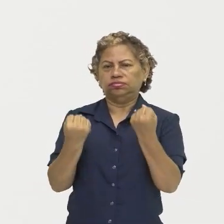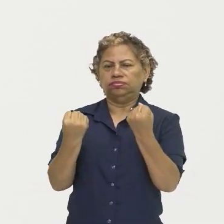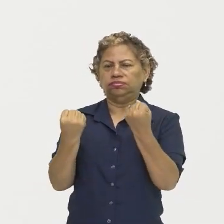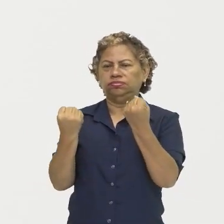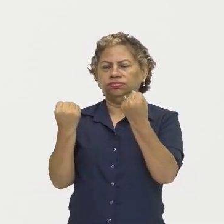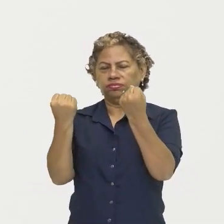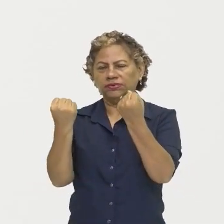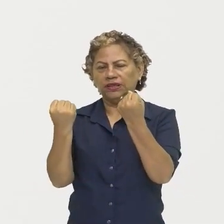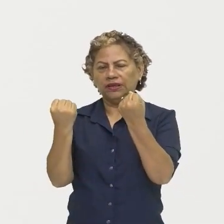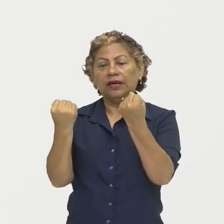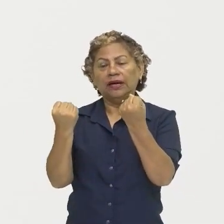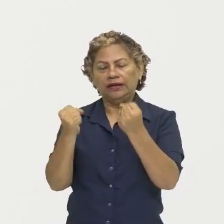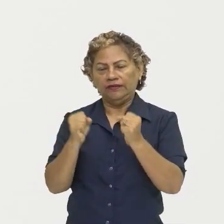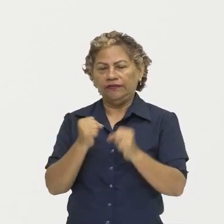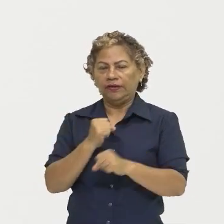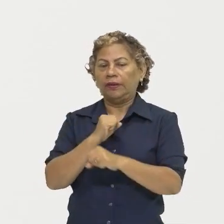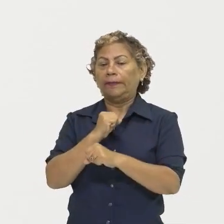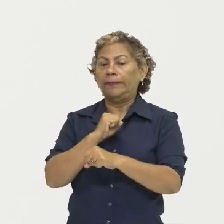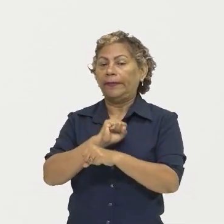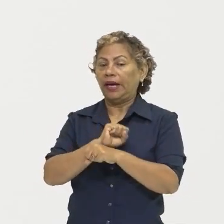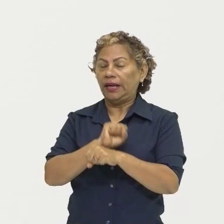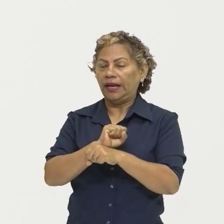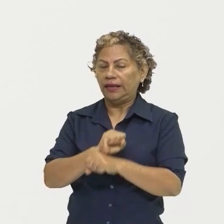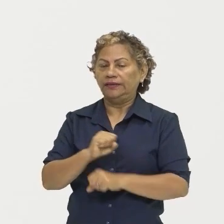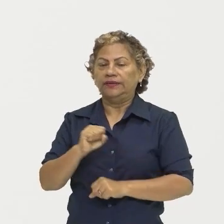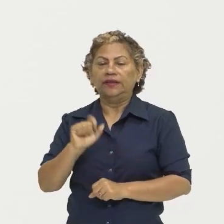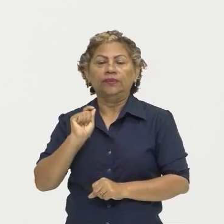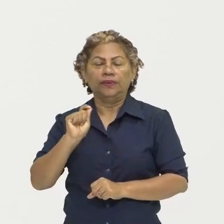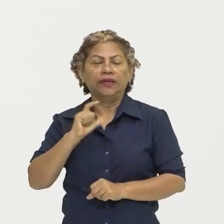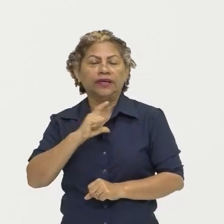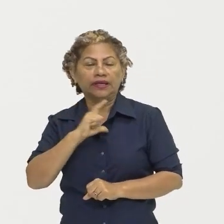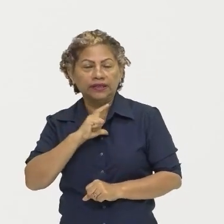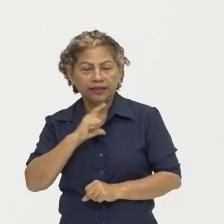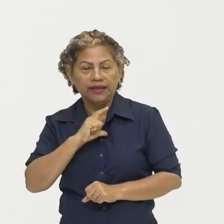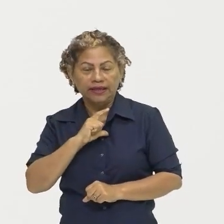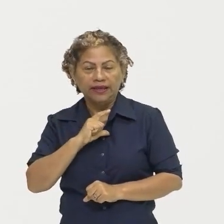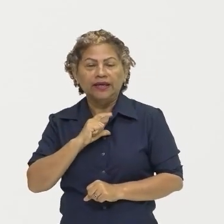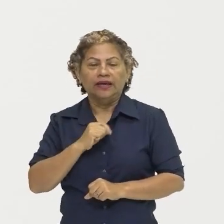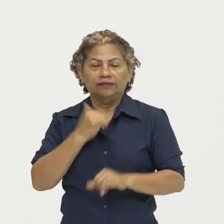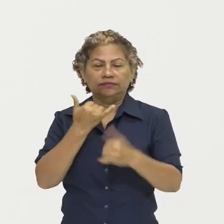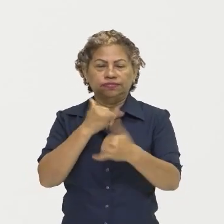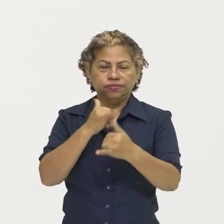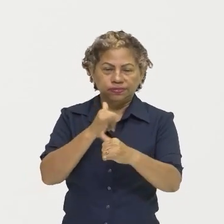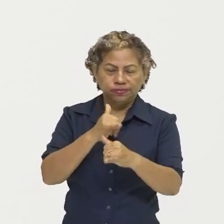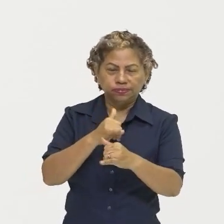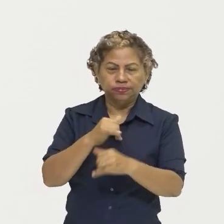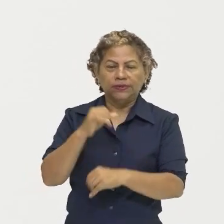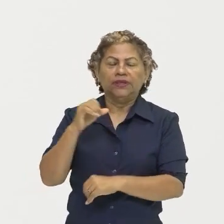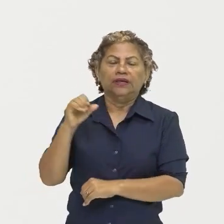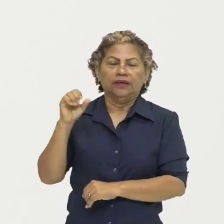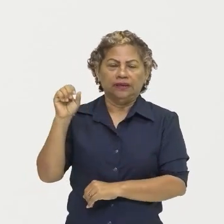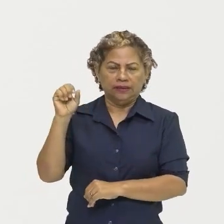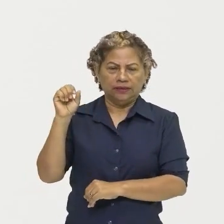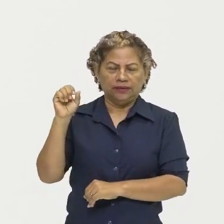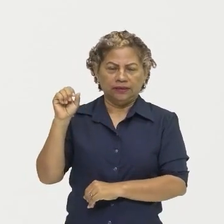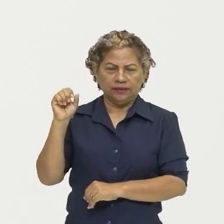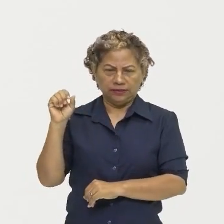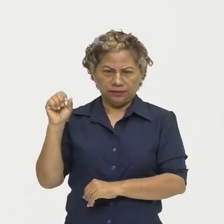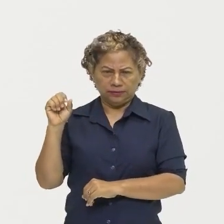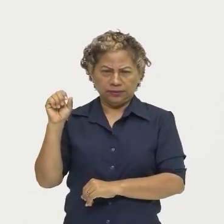fica parado, ele tem o quê? Energia potencial gravitacional, que é energia de